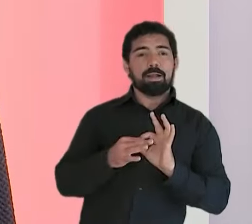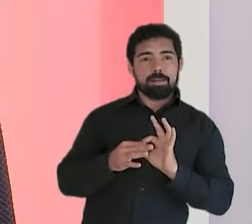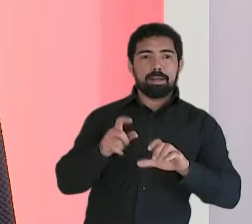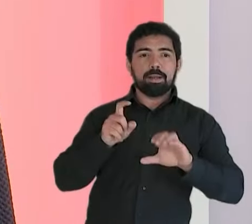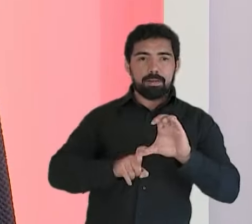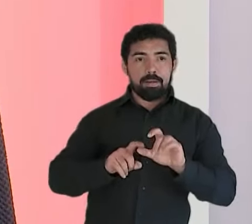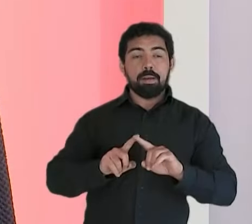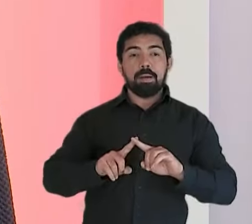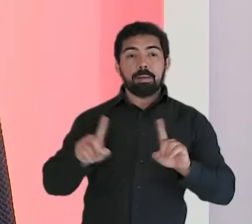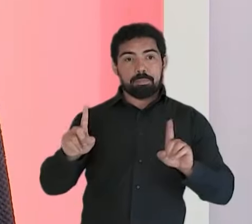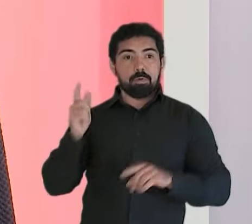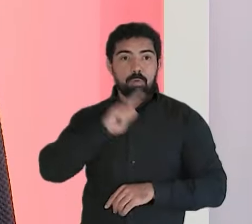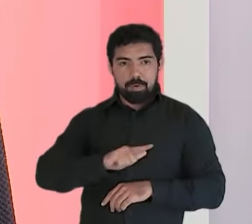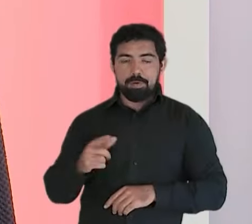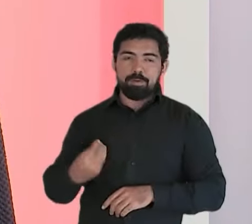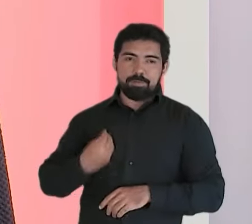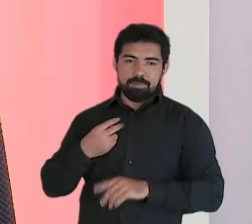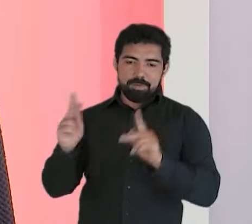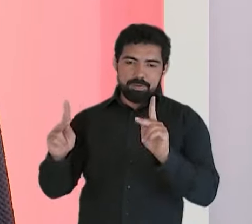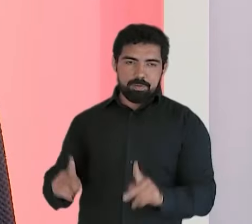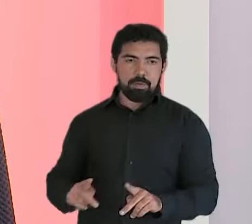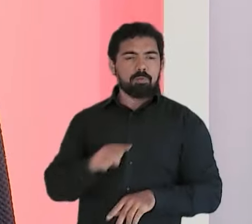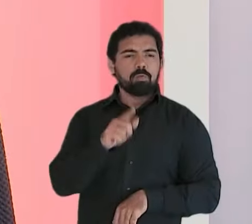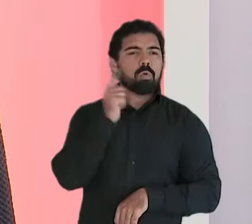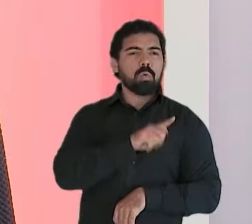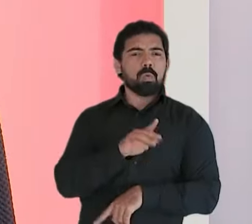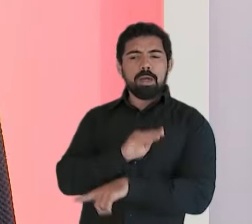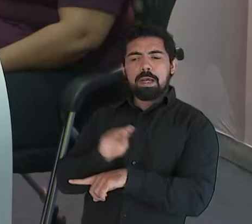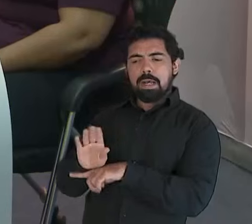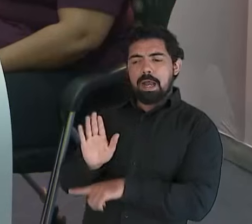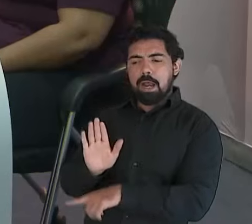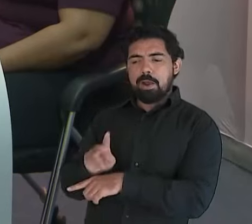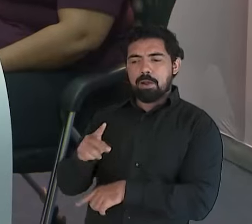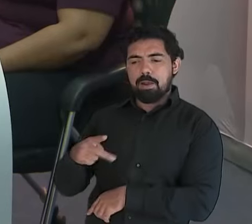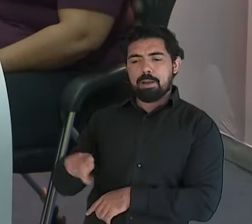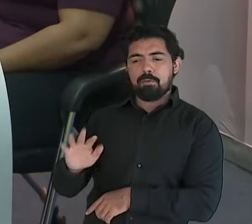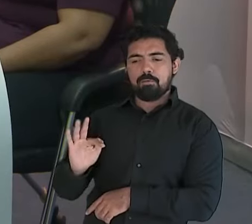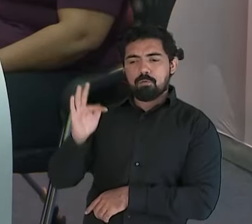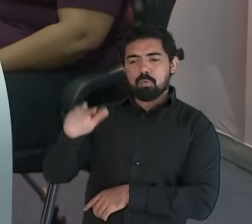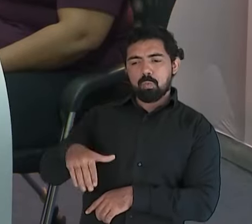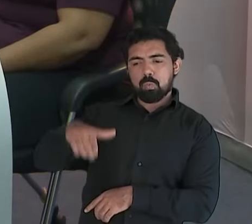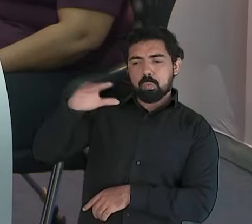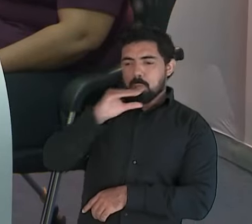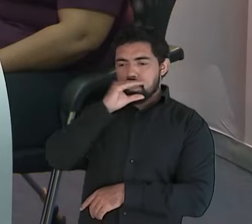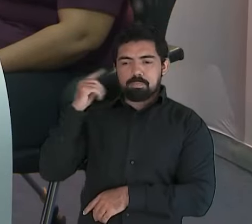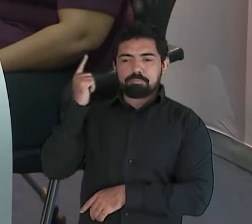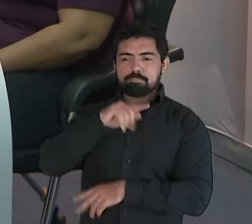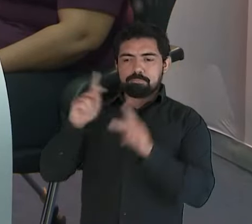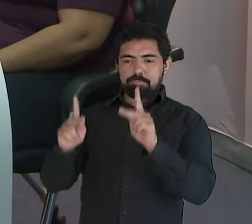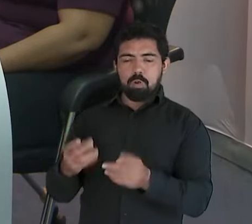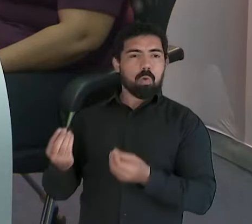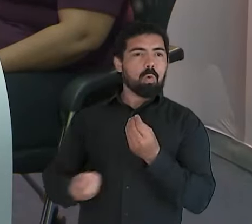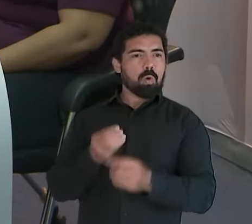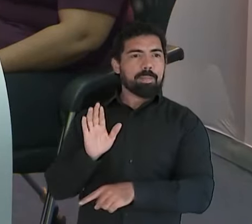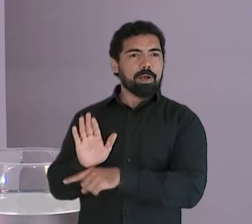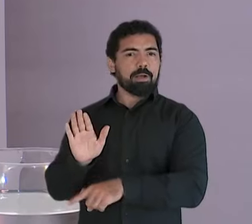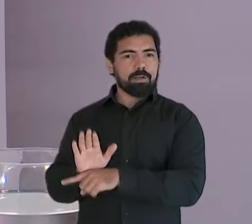mais tranquila, né? Como é que a senhora tem preparado o seu filho? O nosso objetivo agora, o nosso